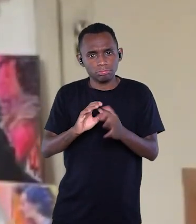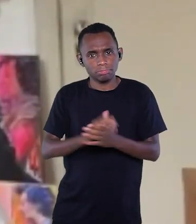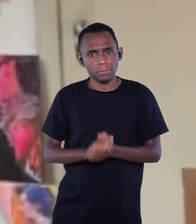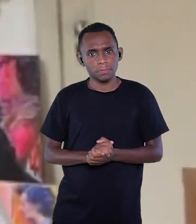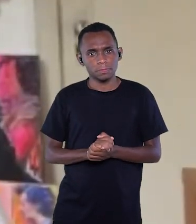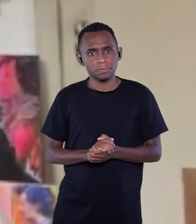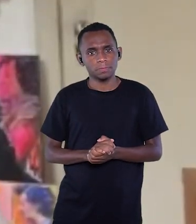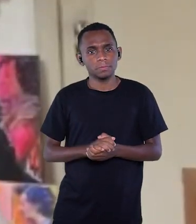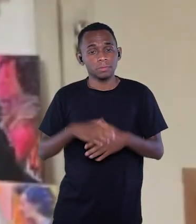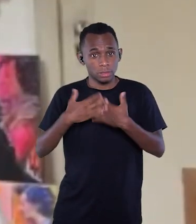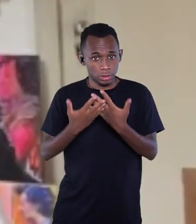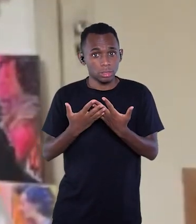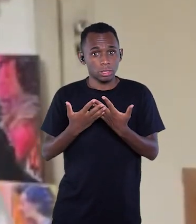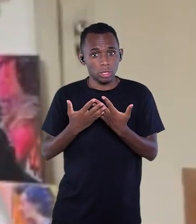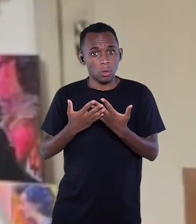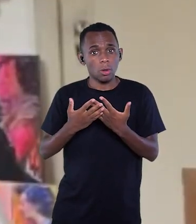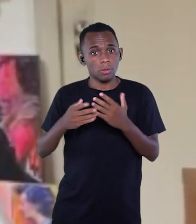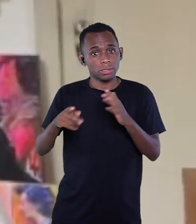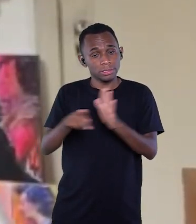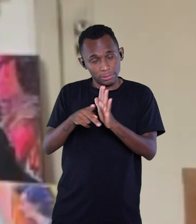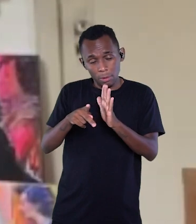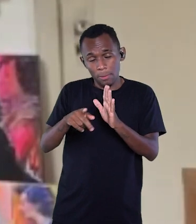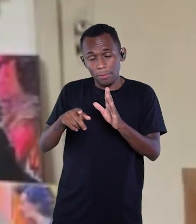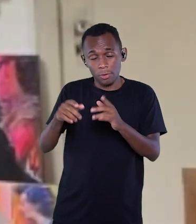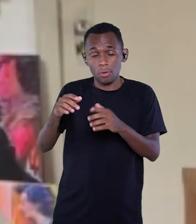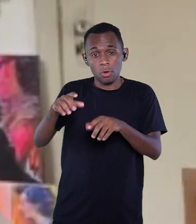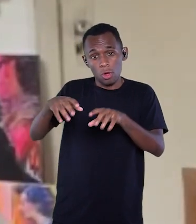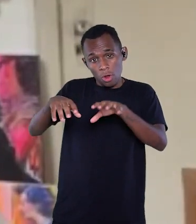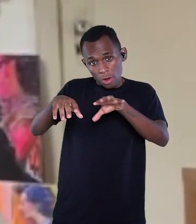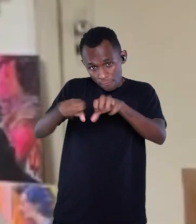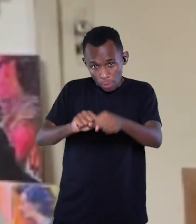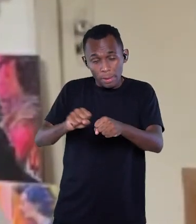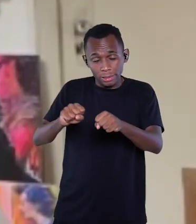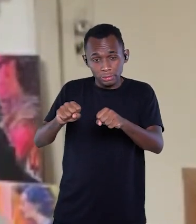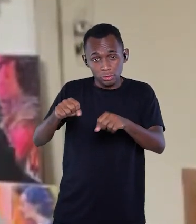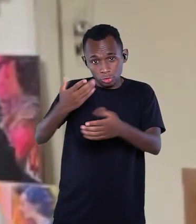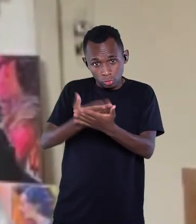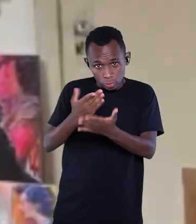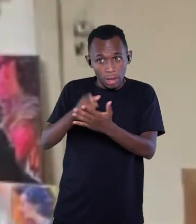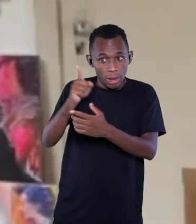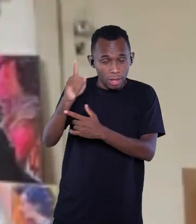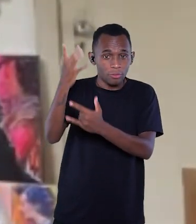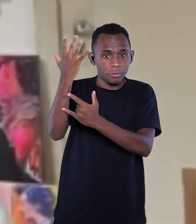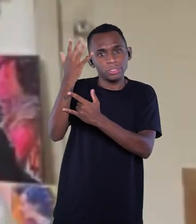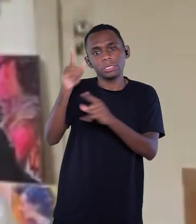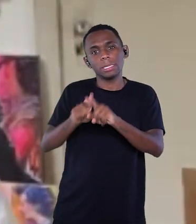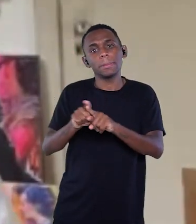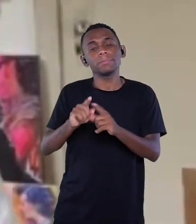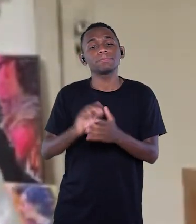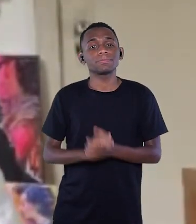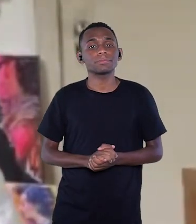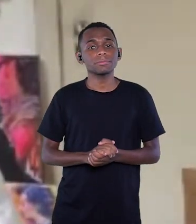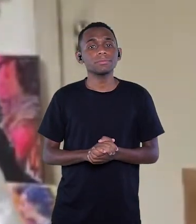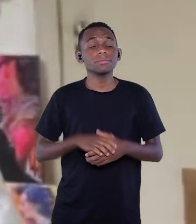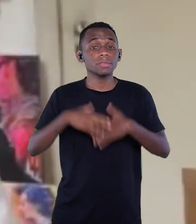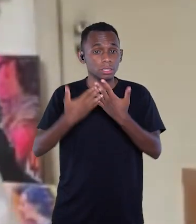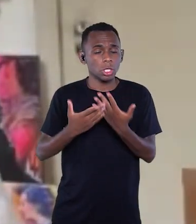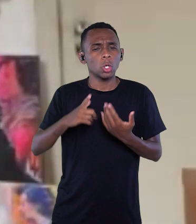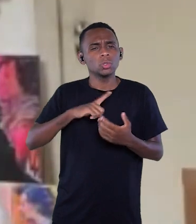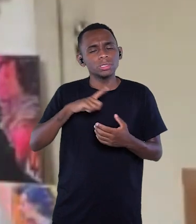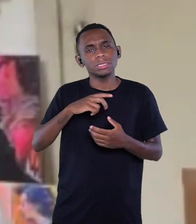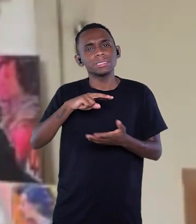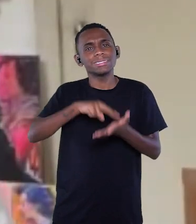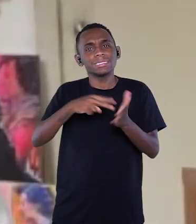que fez filosofia na UFMG também, assim, depois. Mas a gente tinha esse